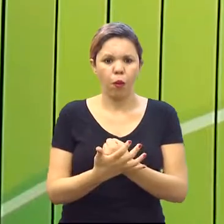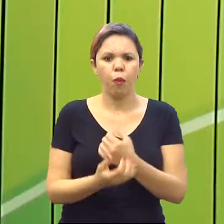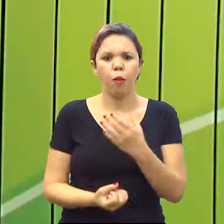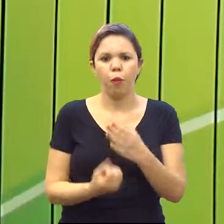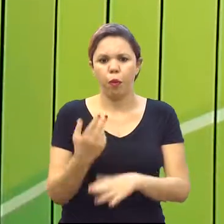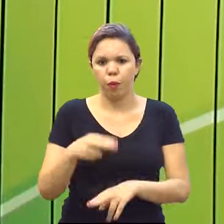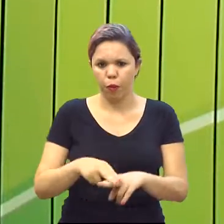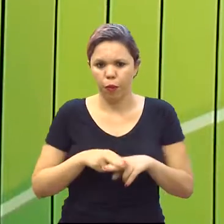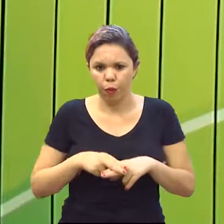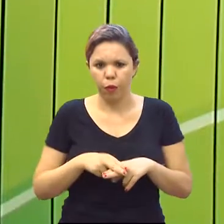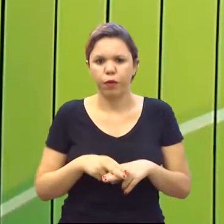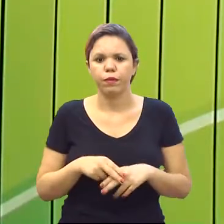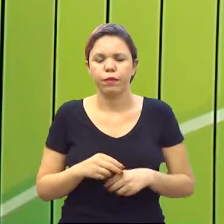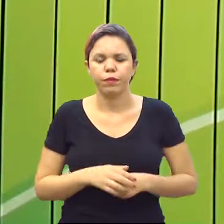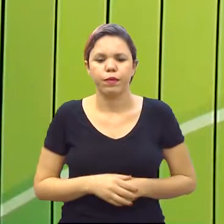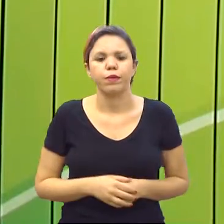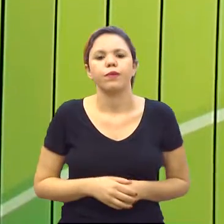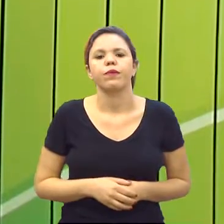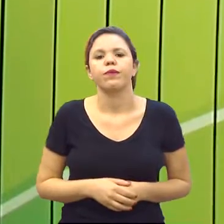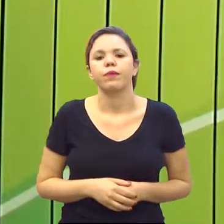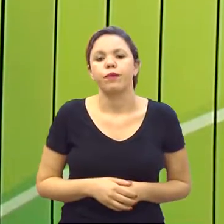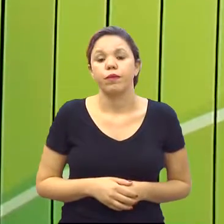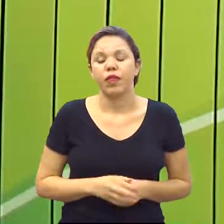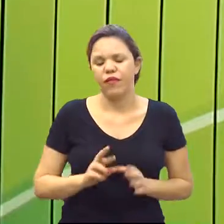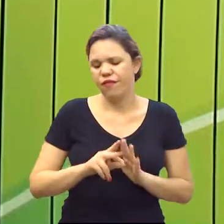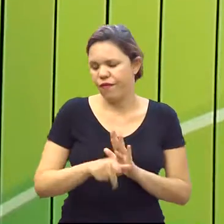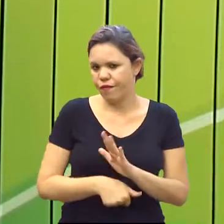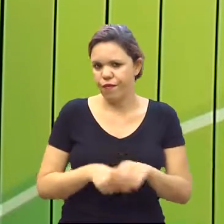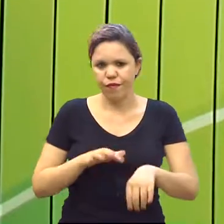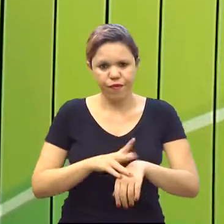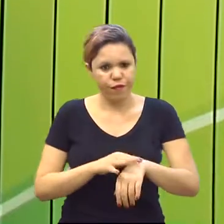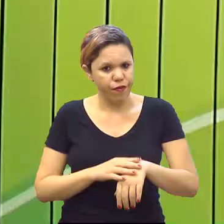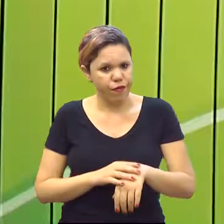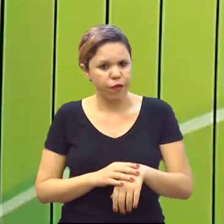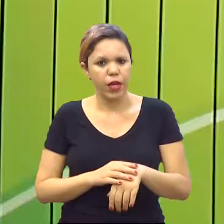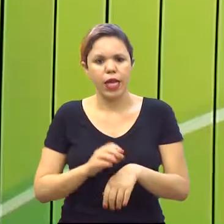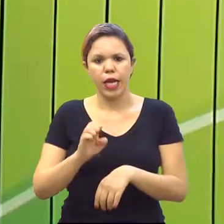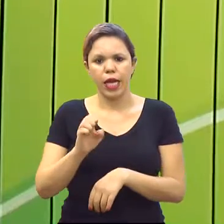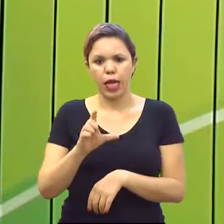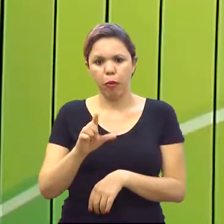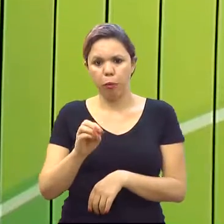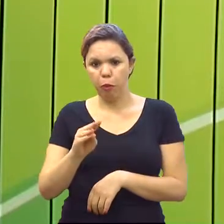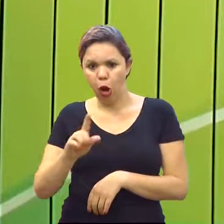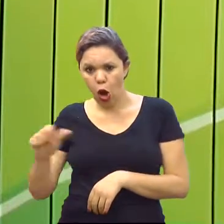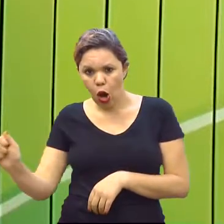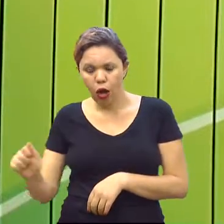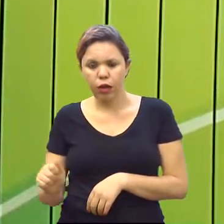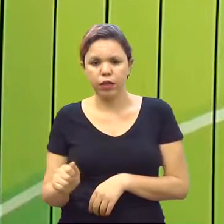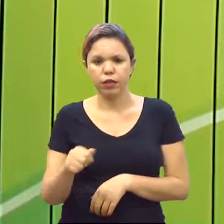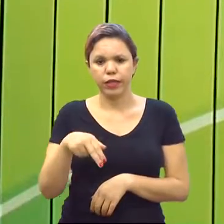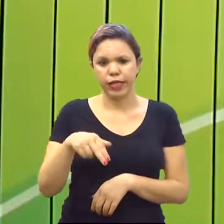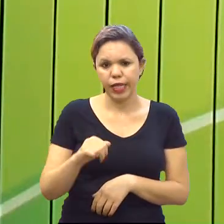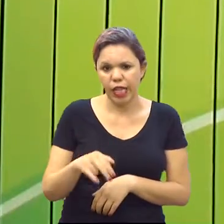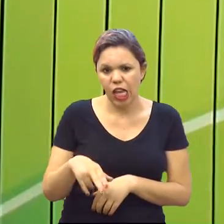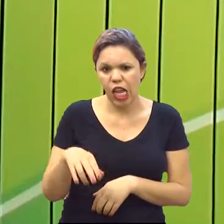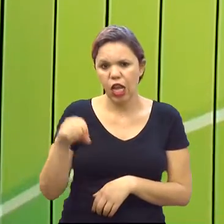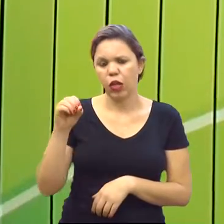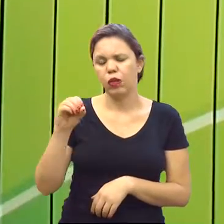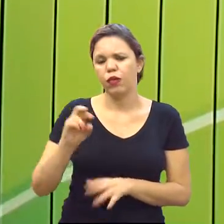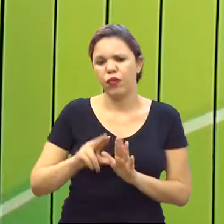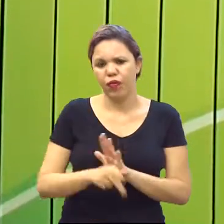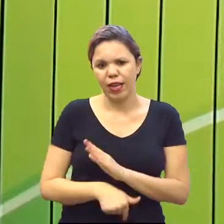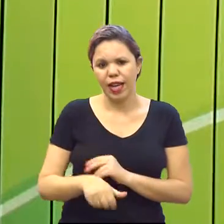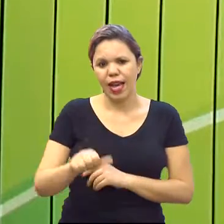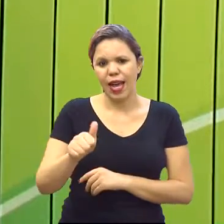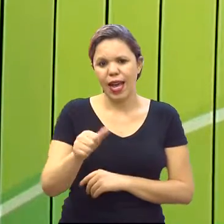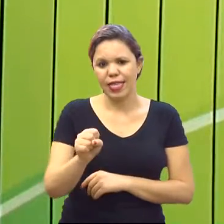Covid-19 causada pelo novo coronavírus. Outras doenças do tipo são o ebola, o vírus do Nilo Ocidental e